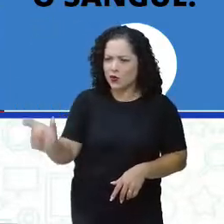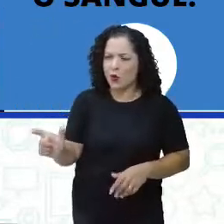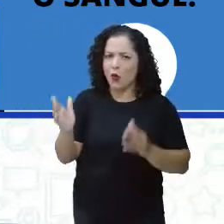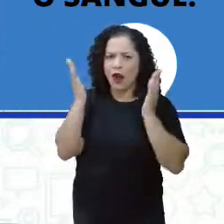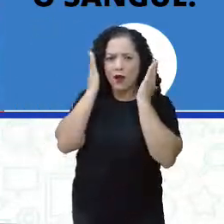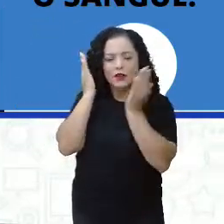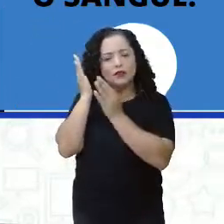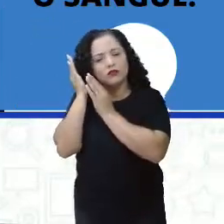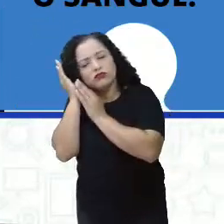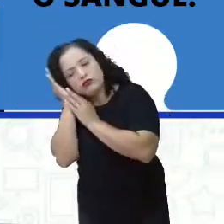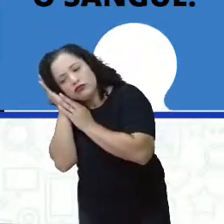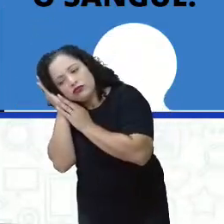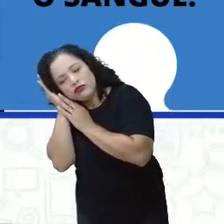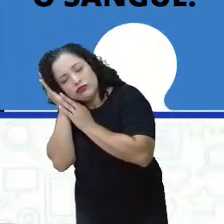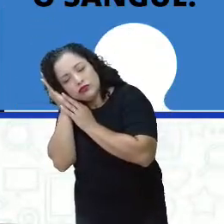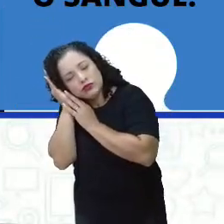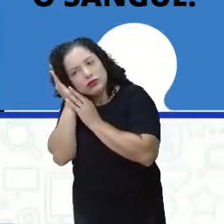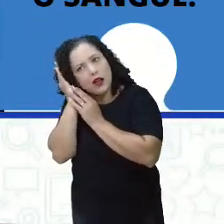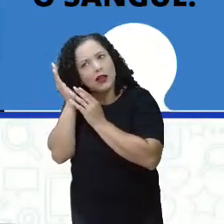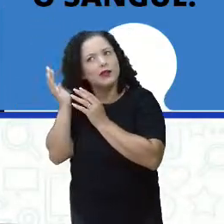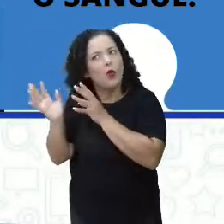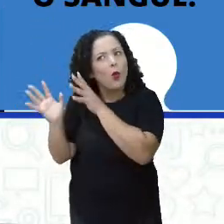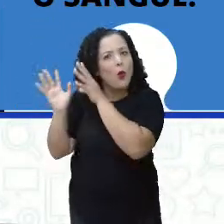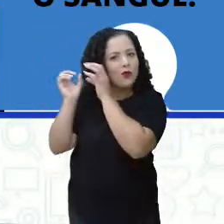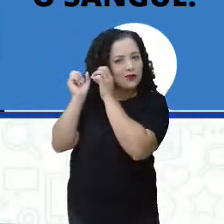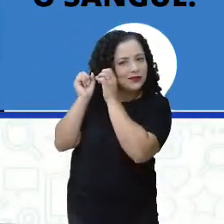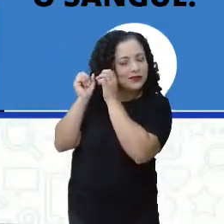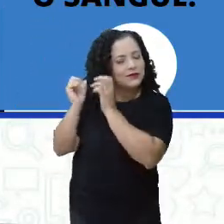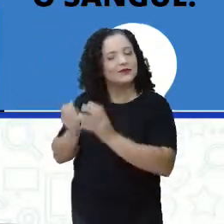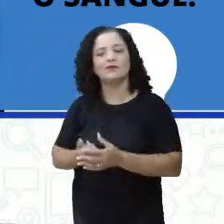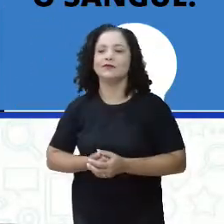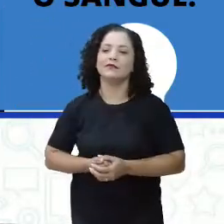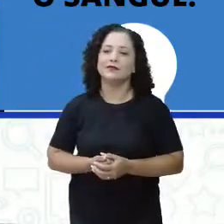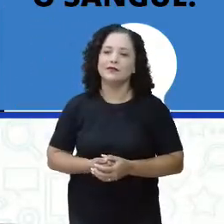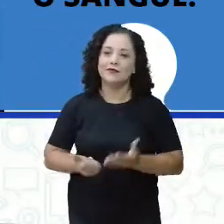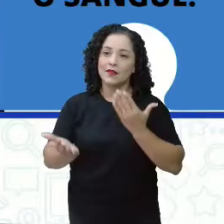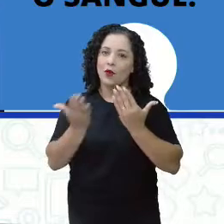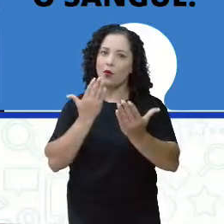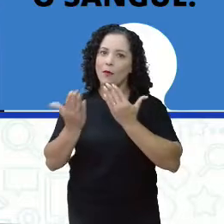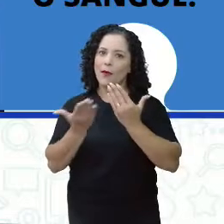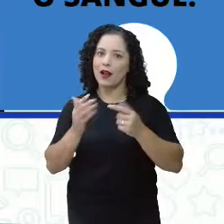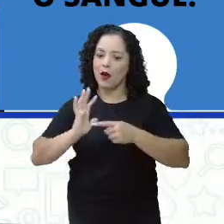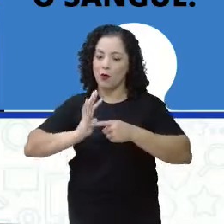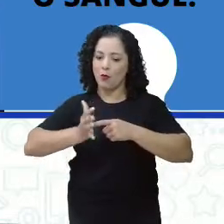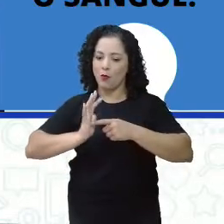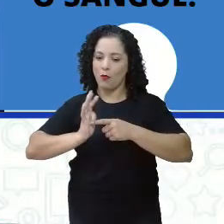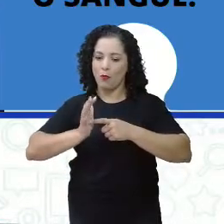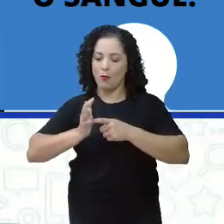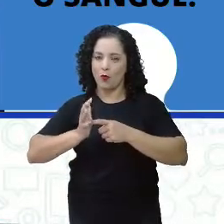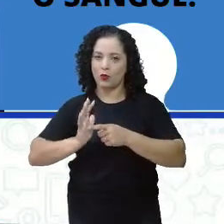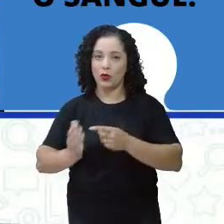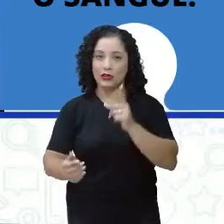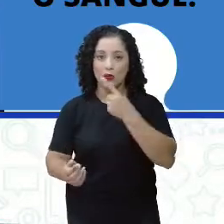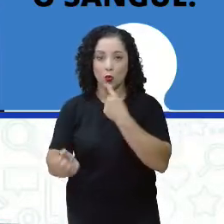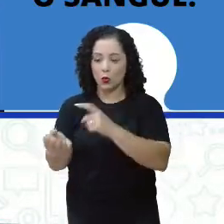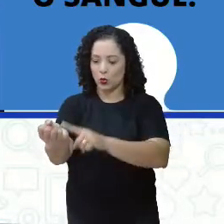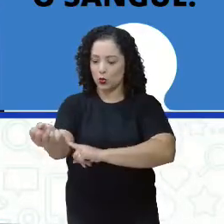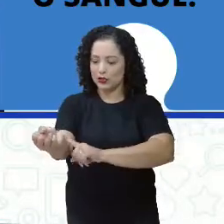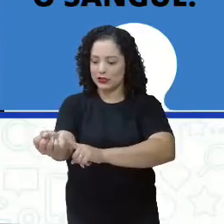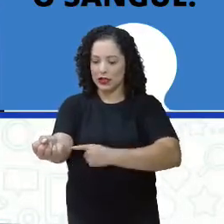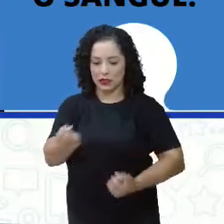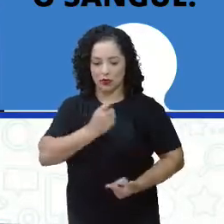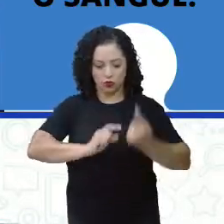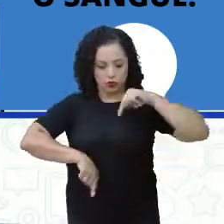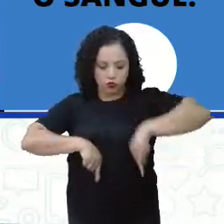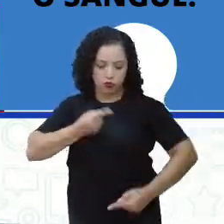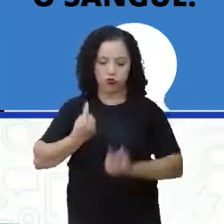encostar aí o ouvido junto do peito, né? Então, aqui ele está sendo comparado a uma bomba que impulsiona o sangue. Então, essa seria a